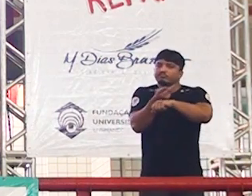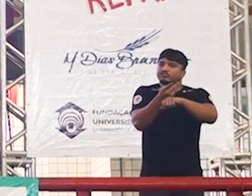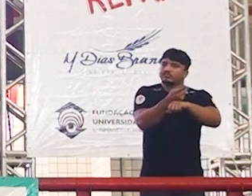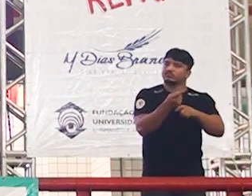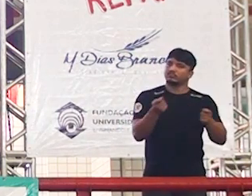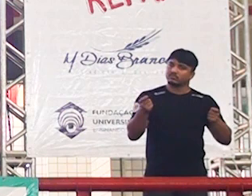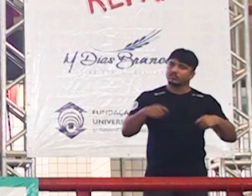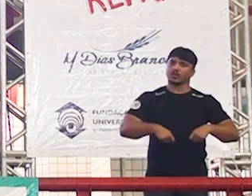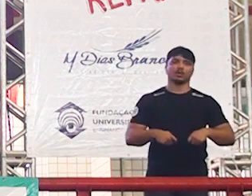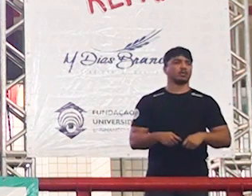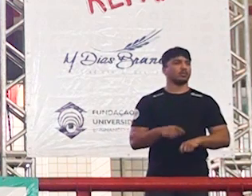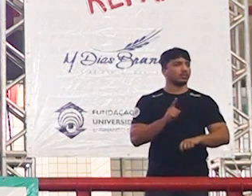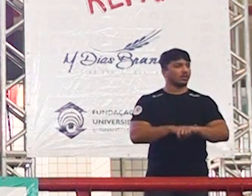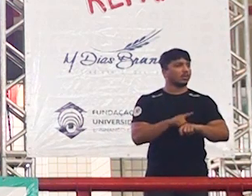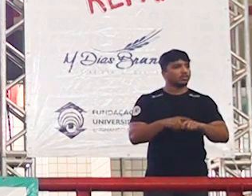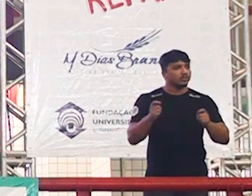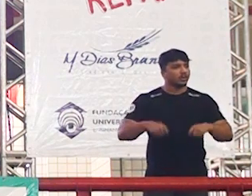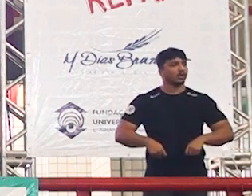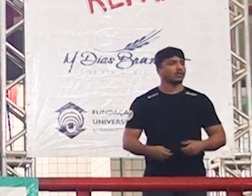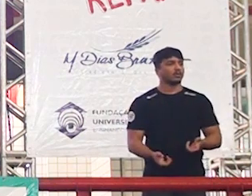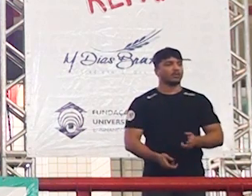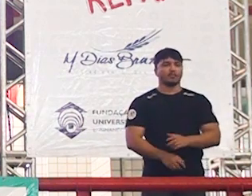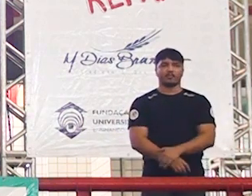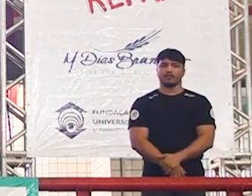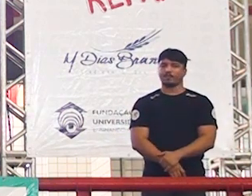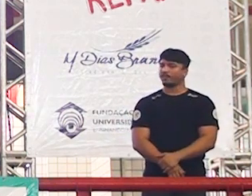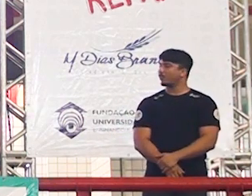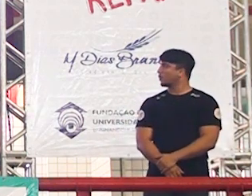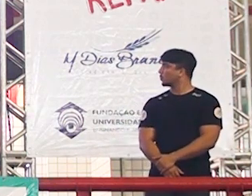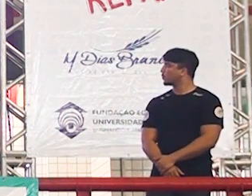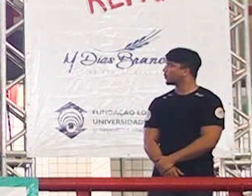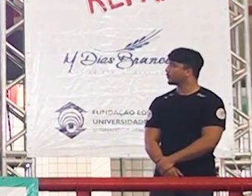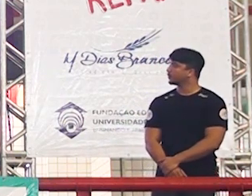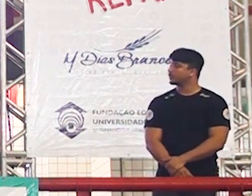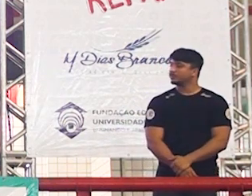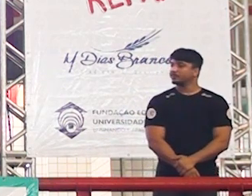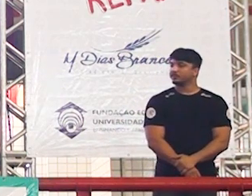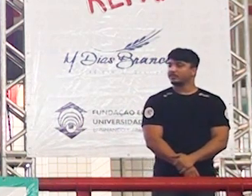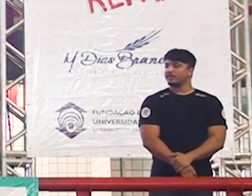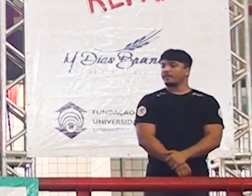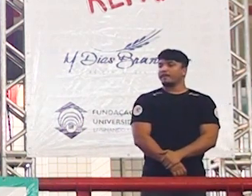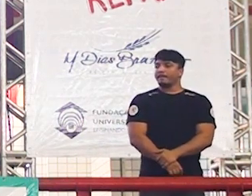demais, galera. Dá tempo. Dá tempo.